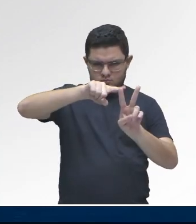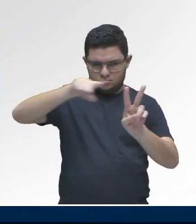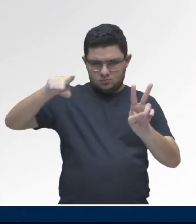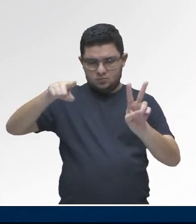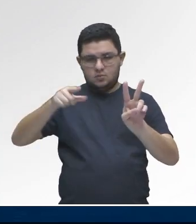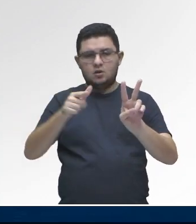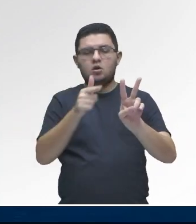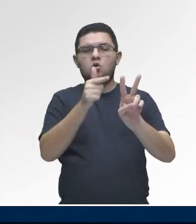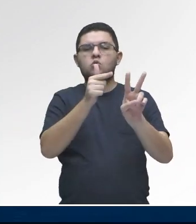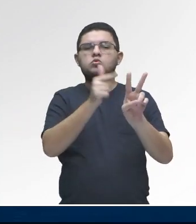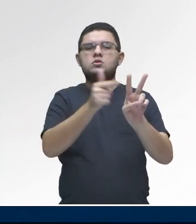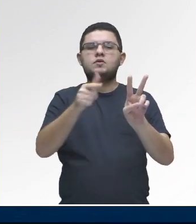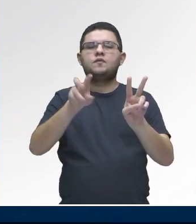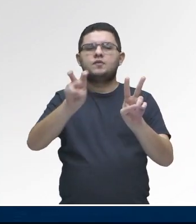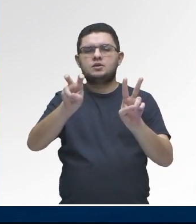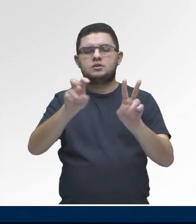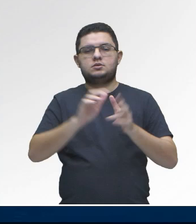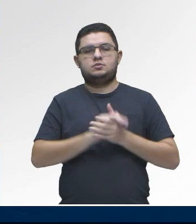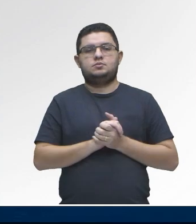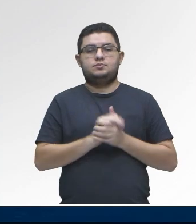sobre a raiz de